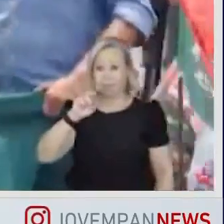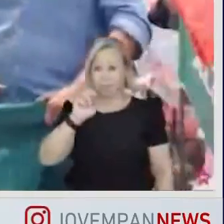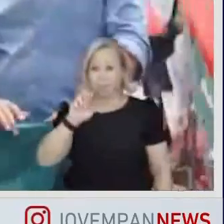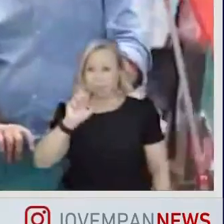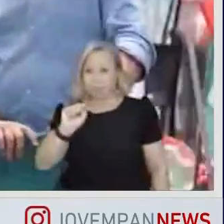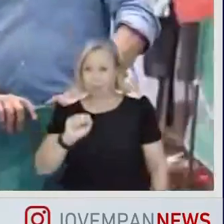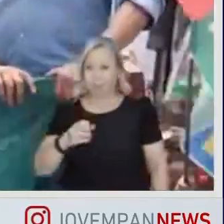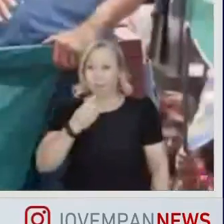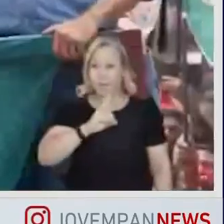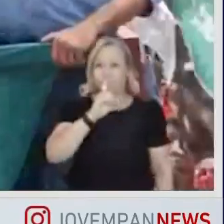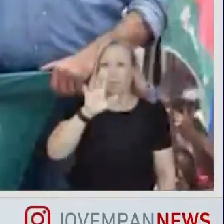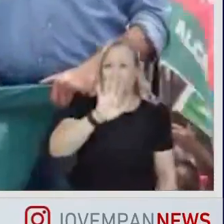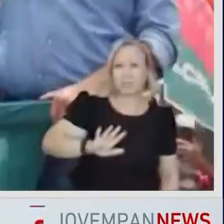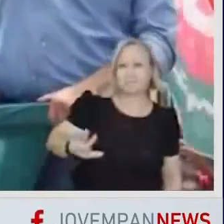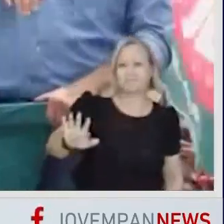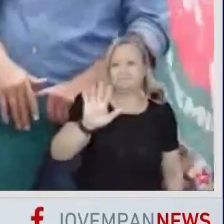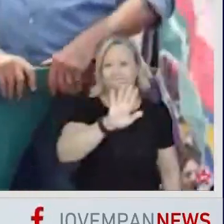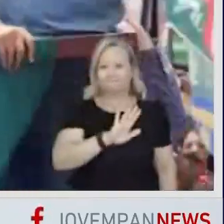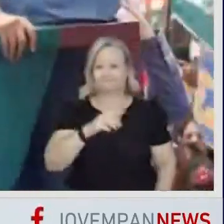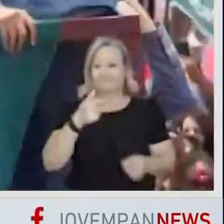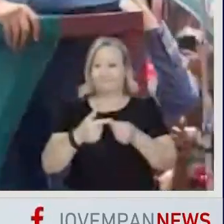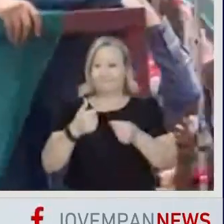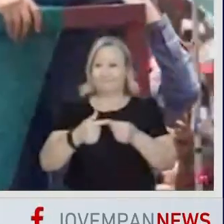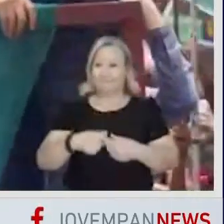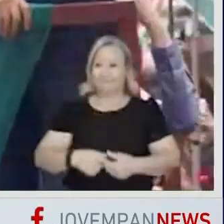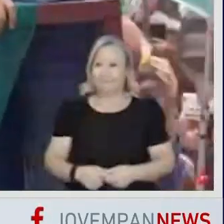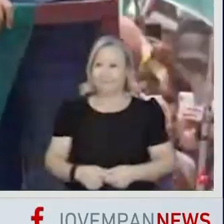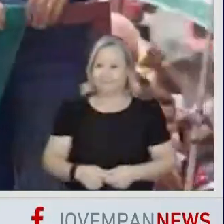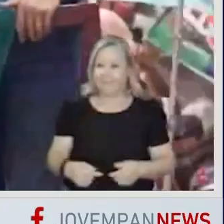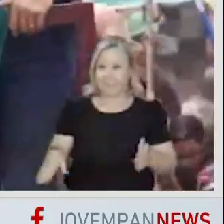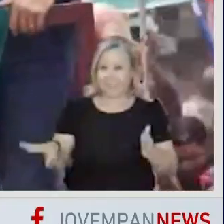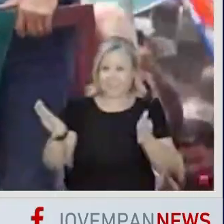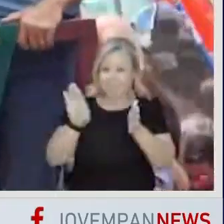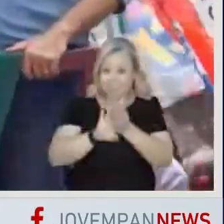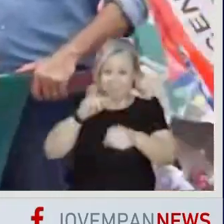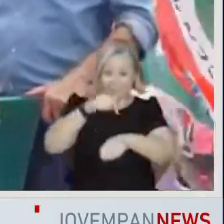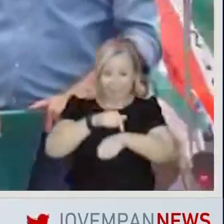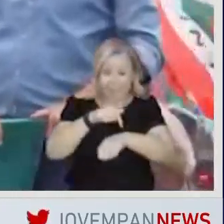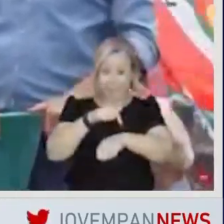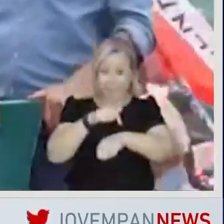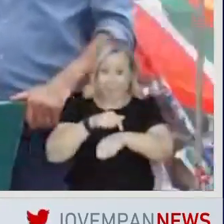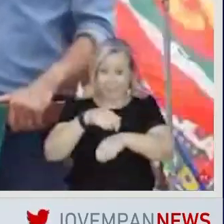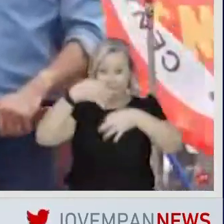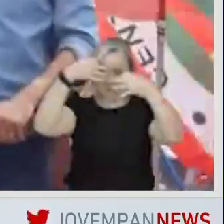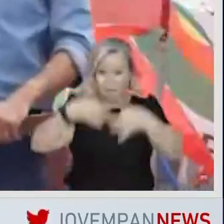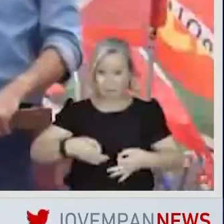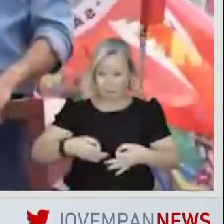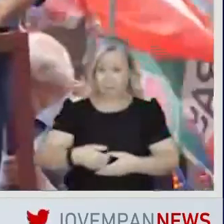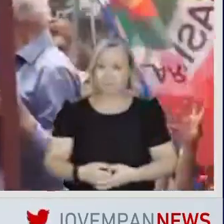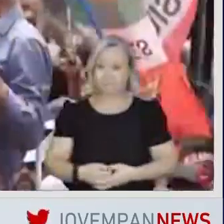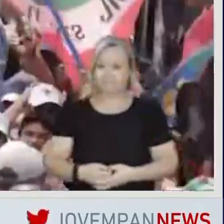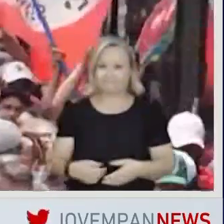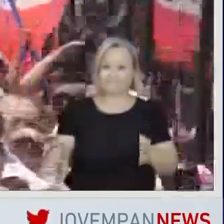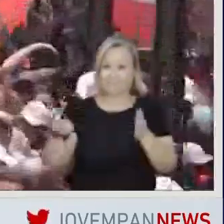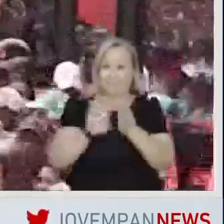no começo, para que não erre durante os 4 anos e deixe aí a população à mercê. E aí, Cris? Olha, Boulos invadiu seu